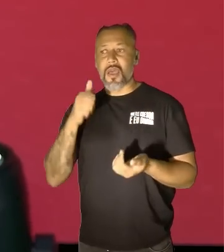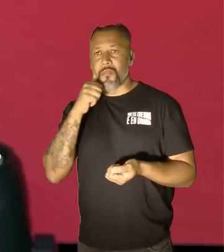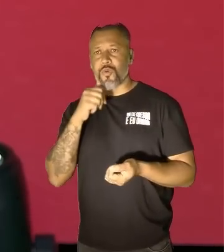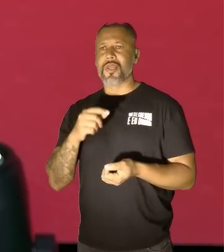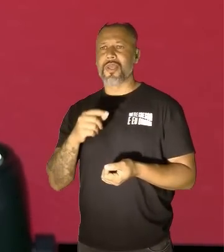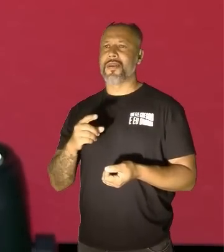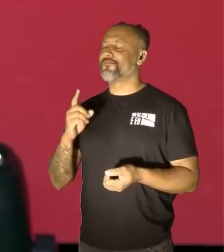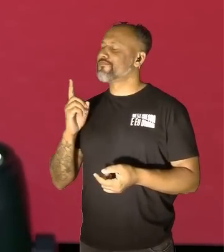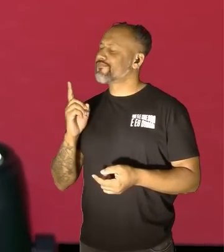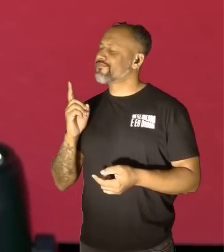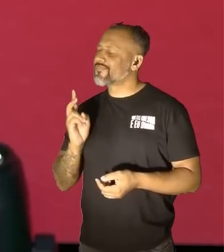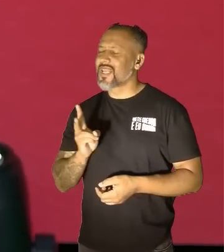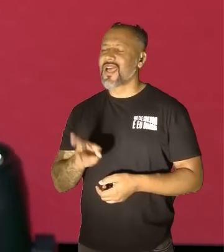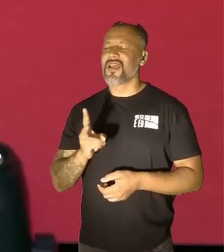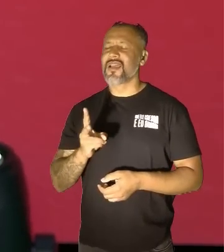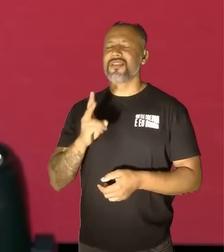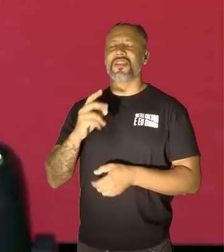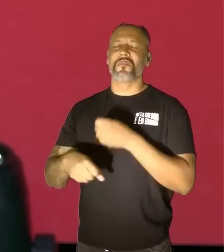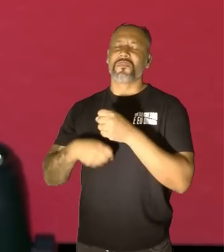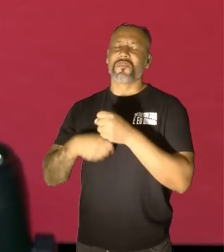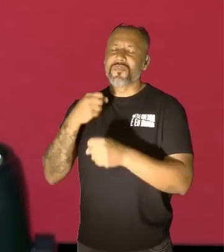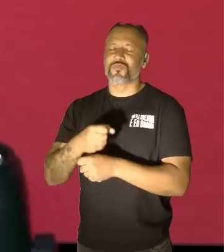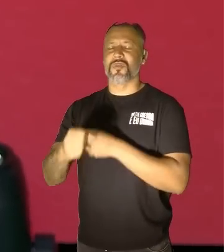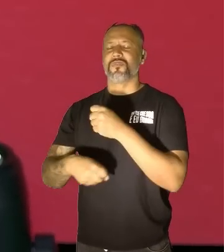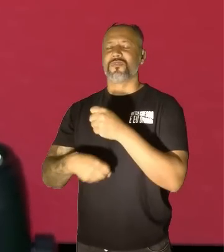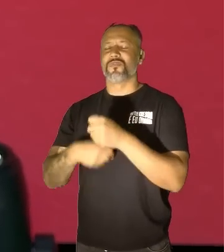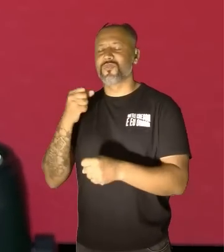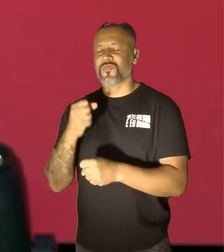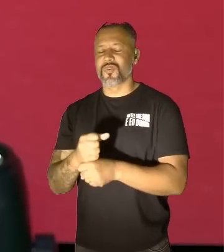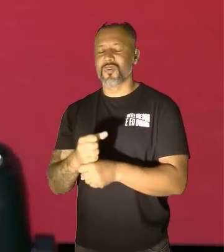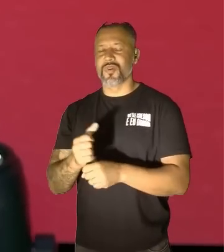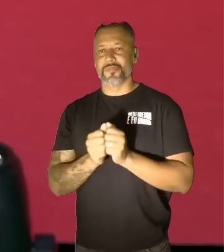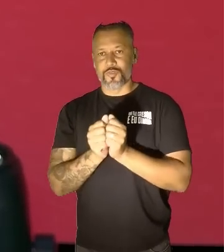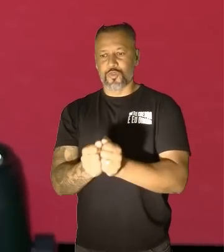ao templo com o seu marido oferecer sacrifício.